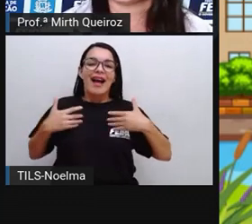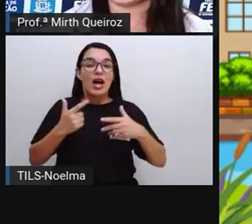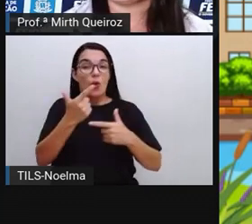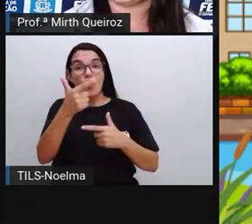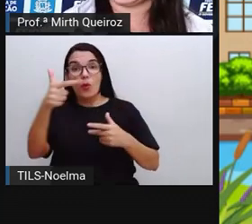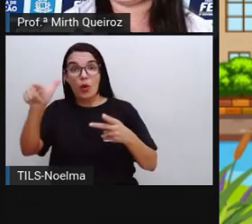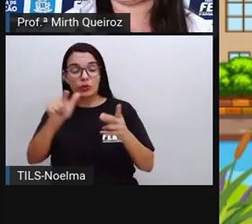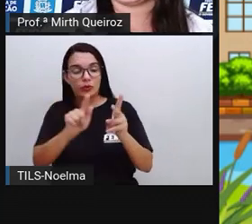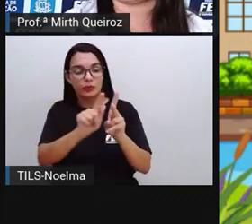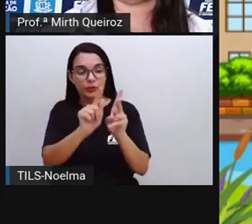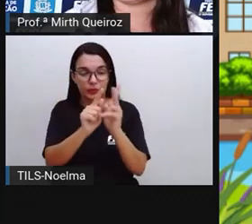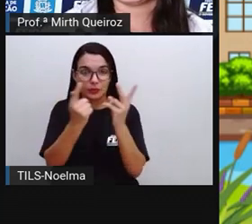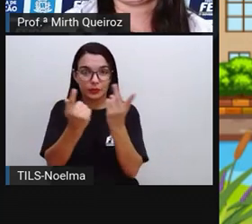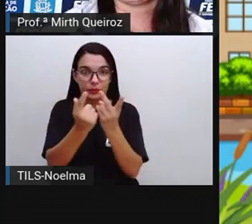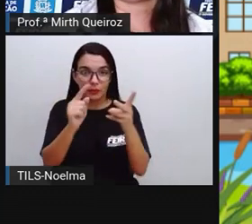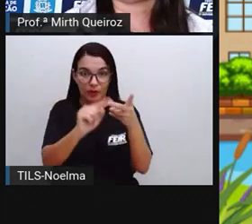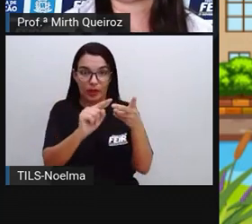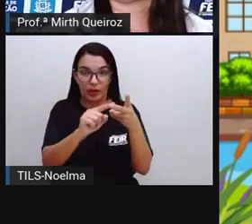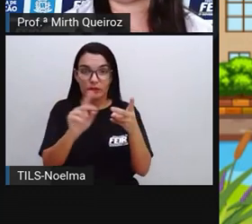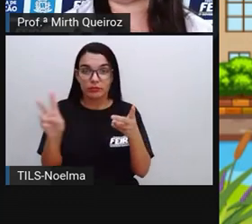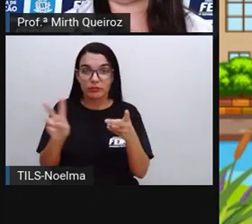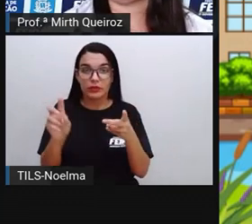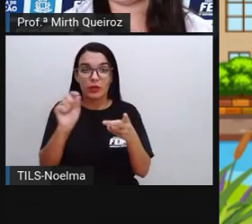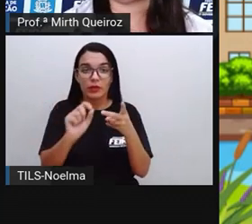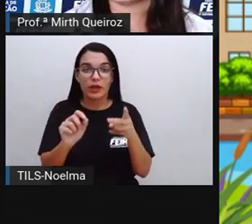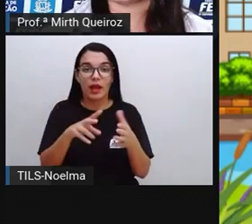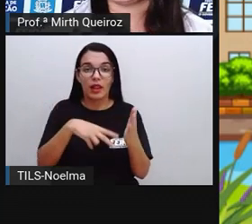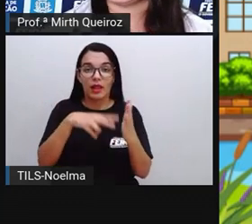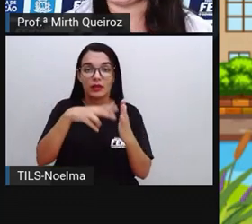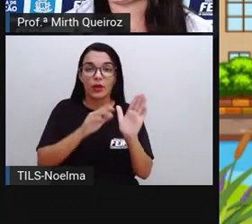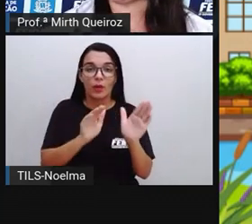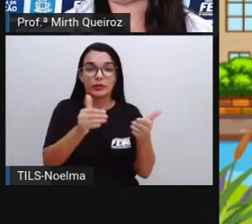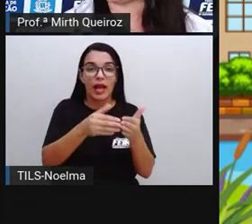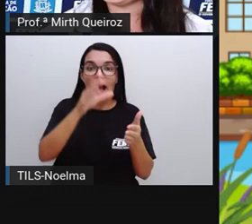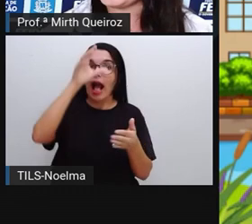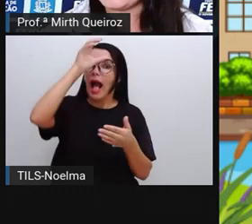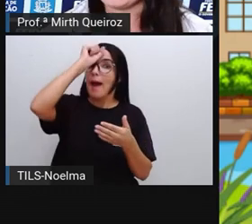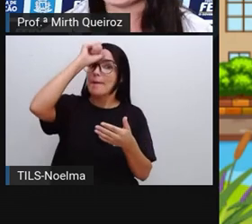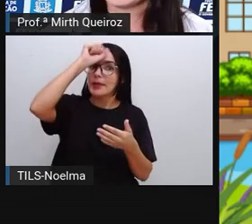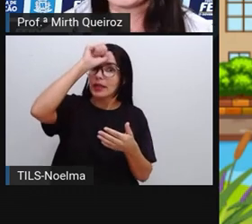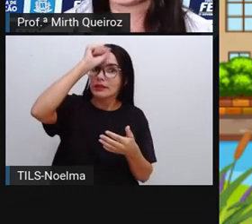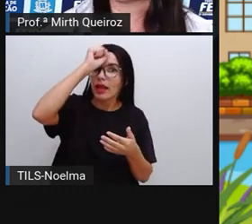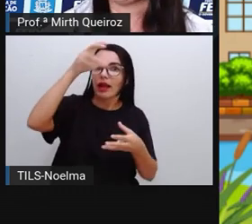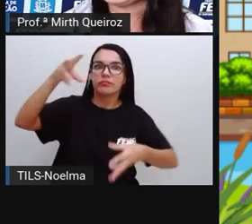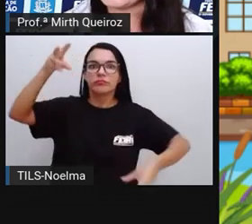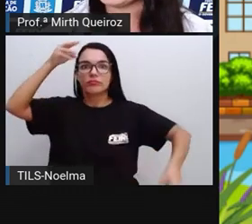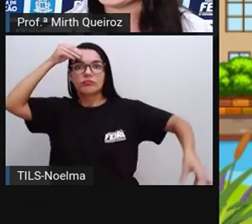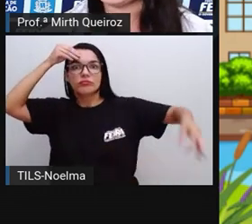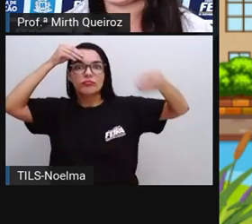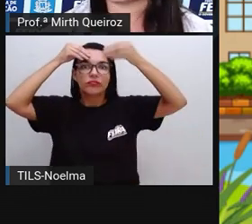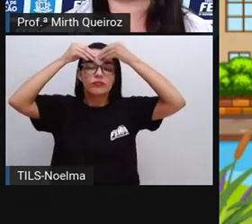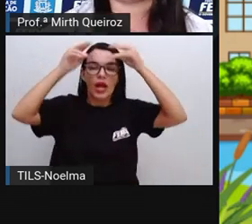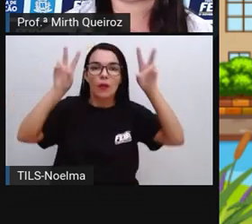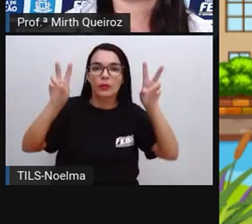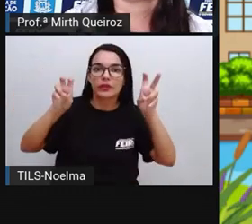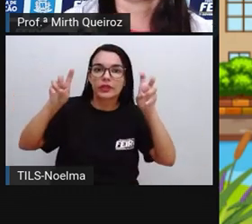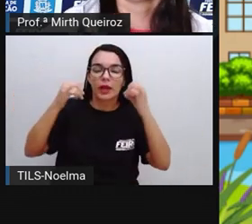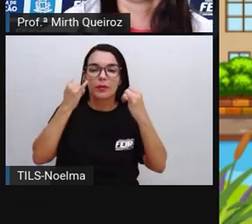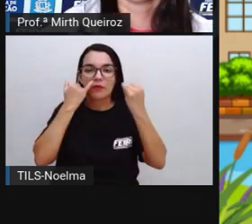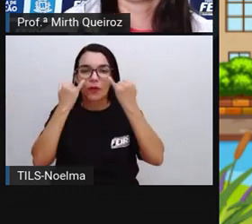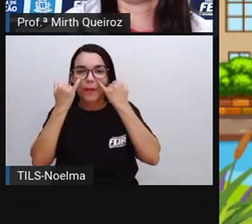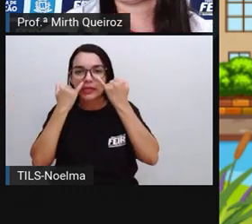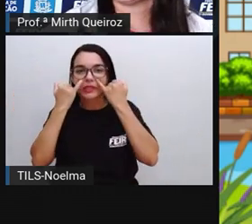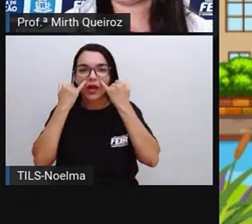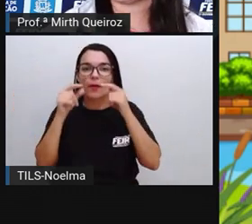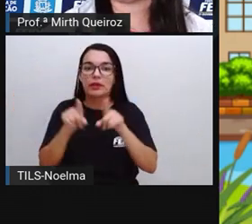outro grupo e tipo de leitura é aquele que tem como objetivo aprender sobre algo, assimilar uma informação.